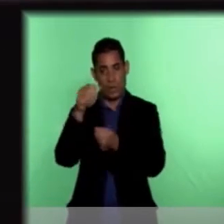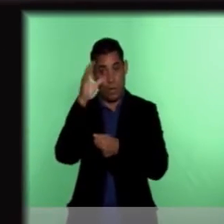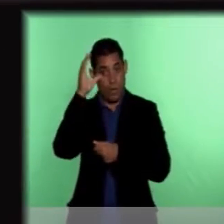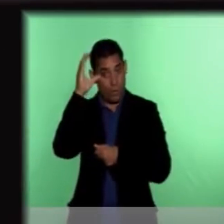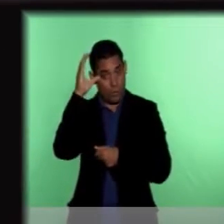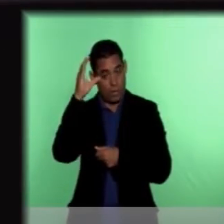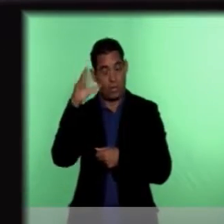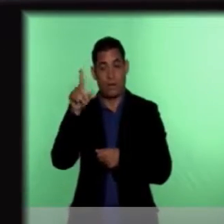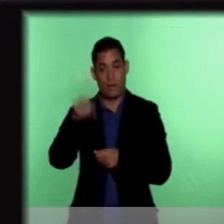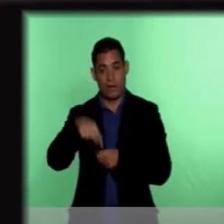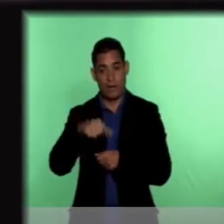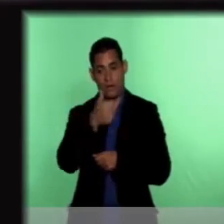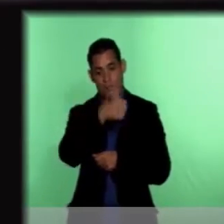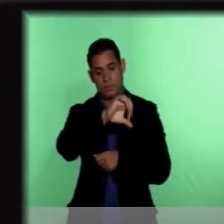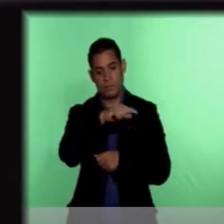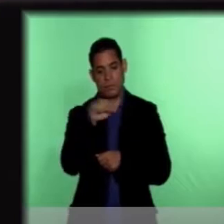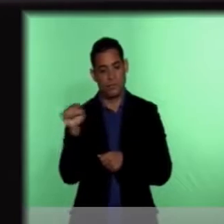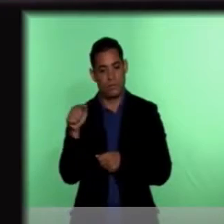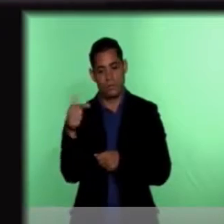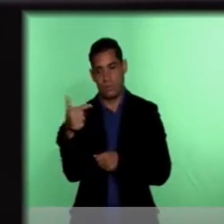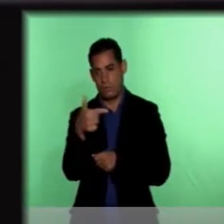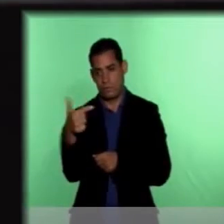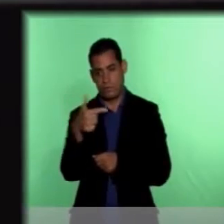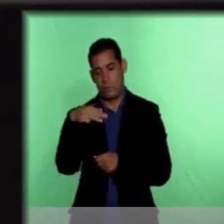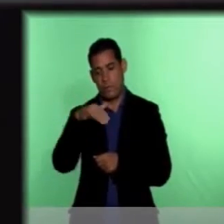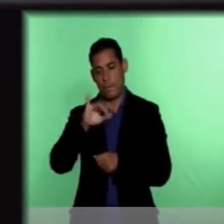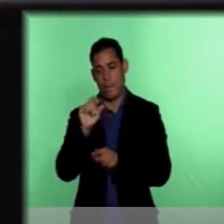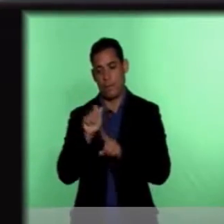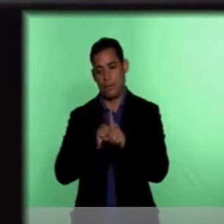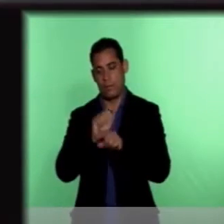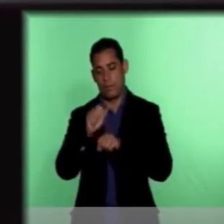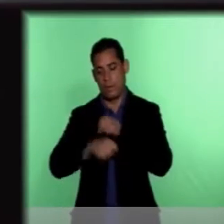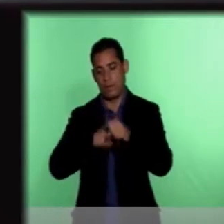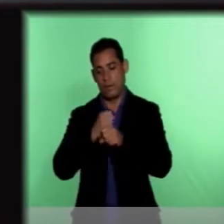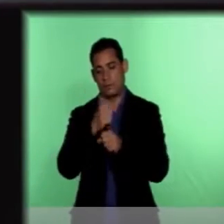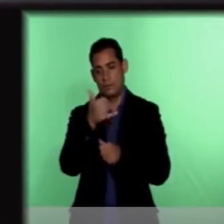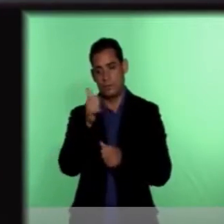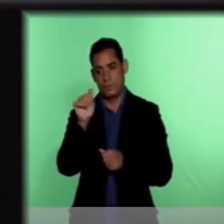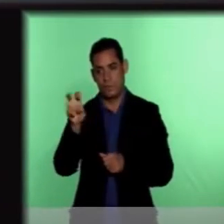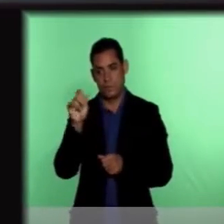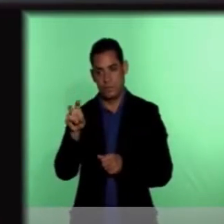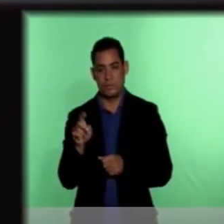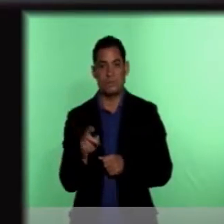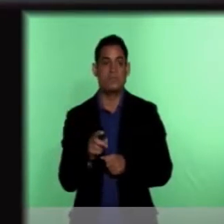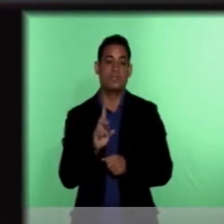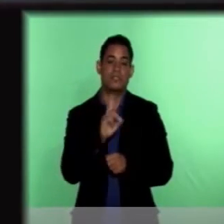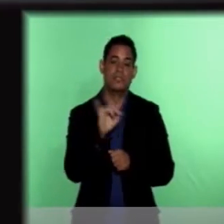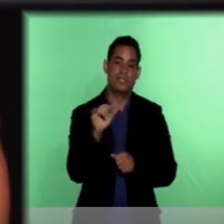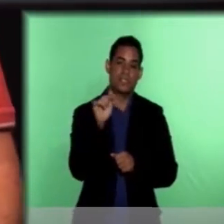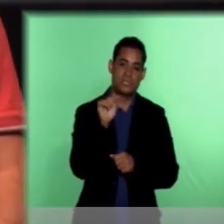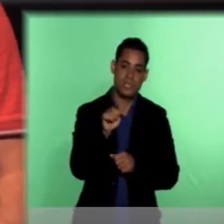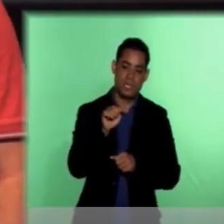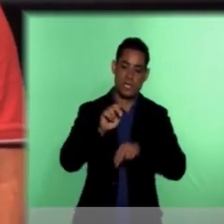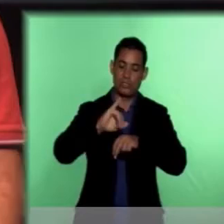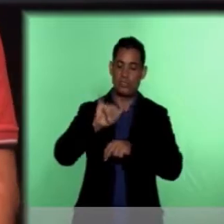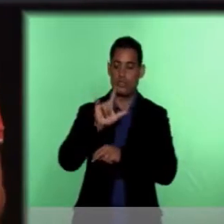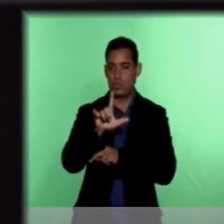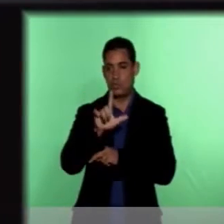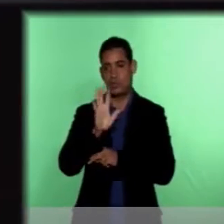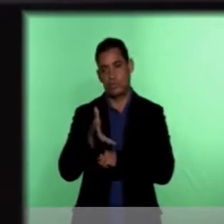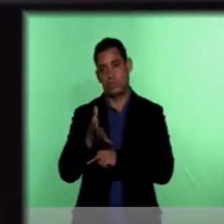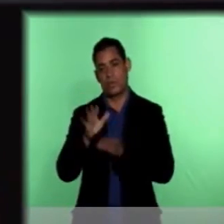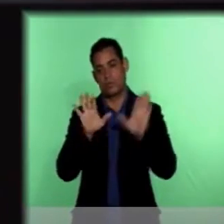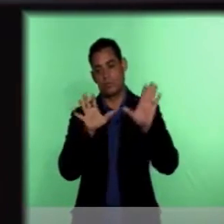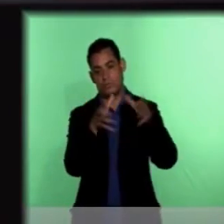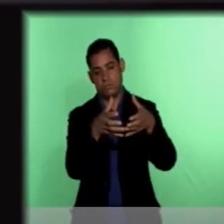de 19 a 22 de maio de 2015. Em 7 de julho, vai ter uma cúpula sobre educação para o